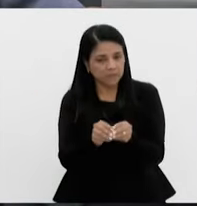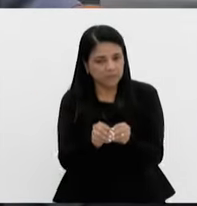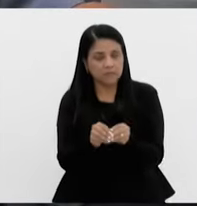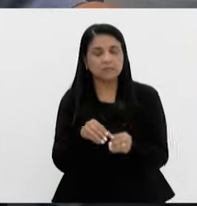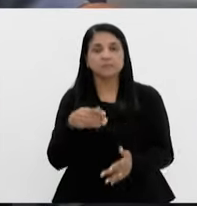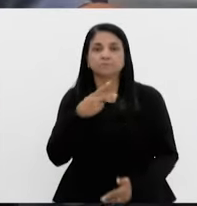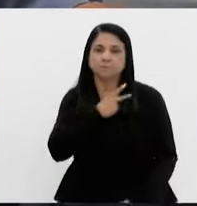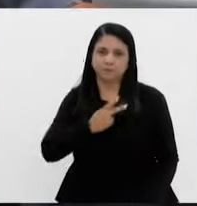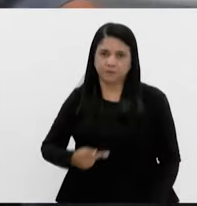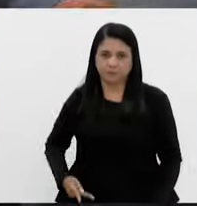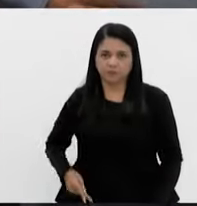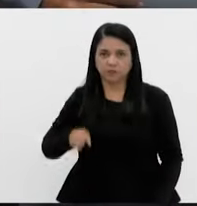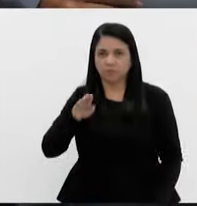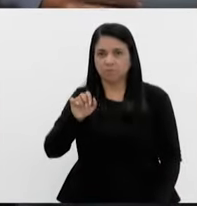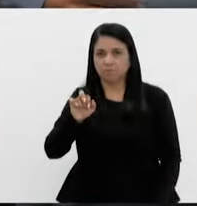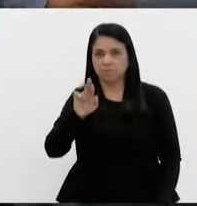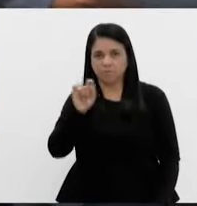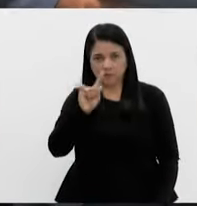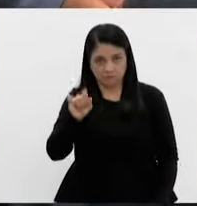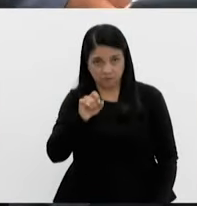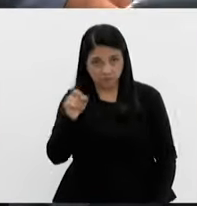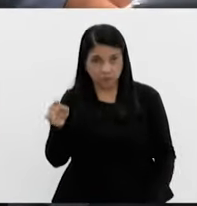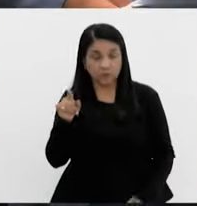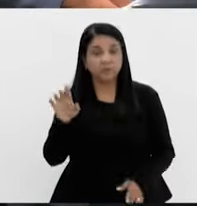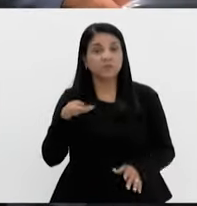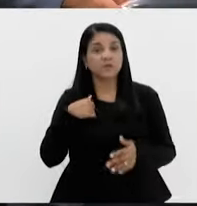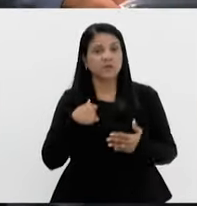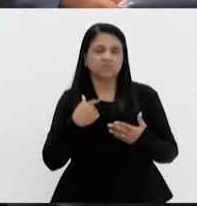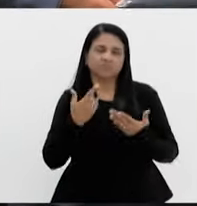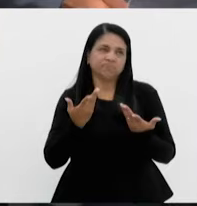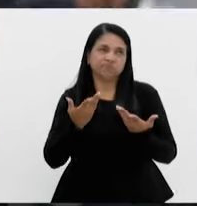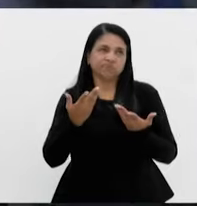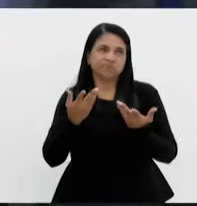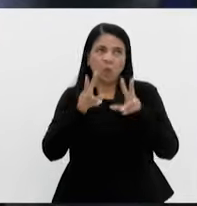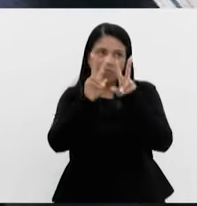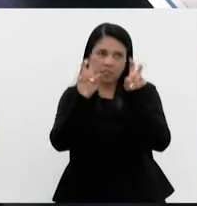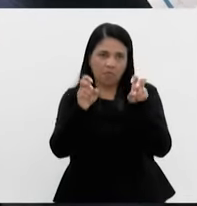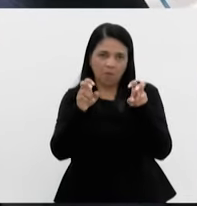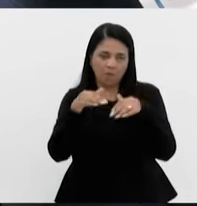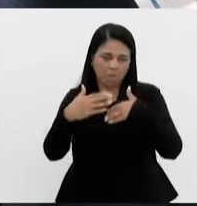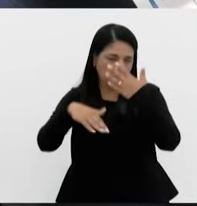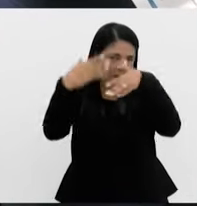Presidente para não ir além Até porque não é o nosso